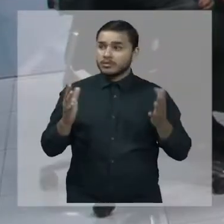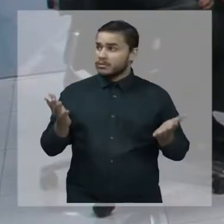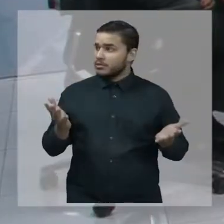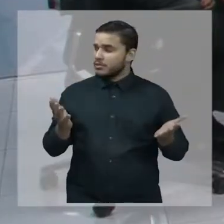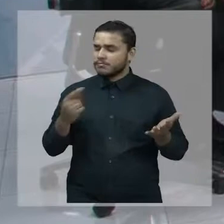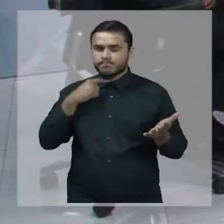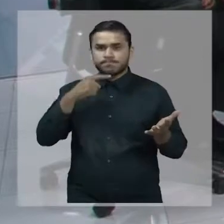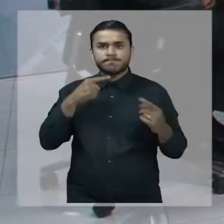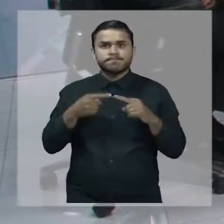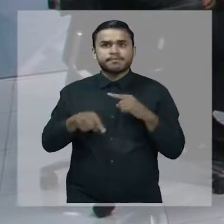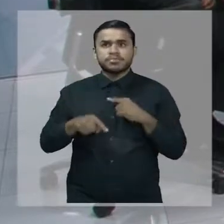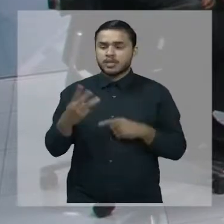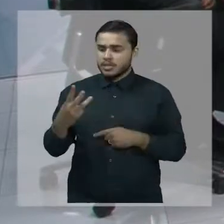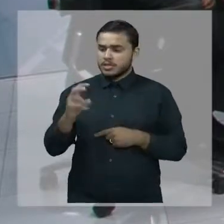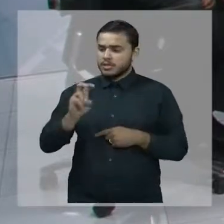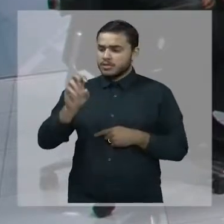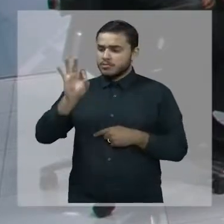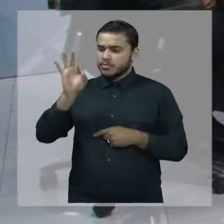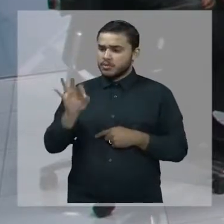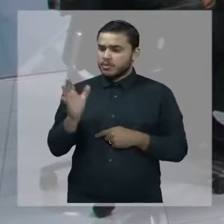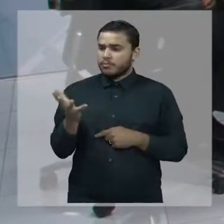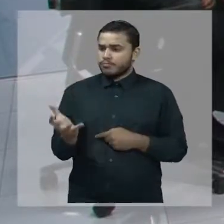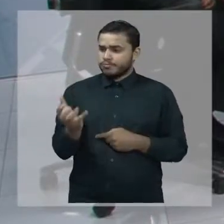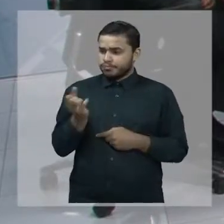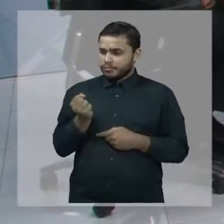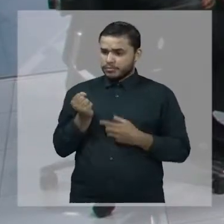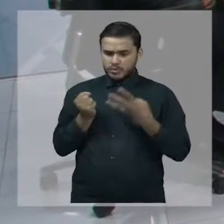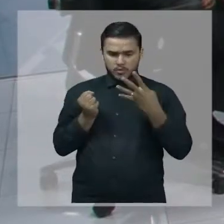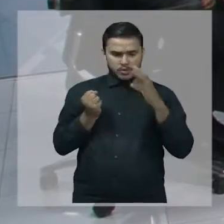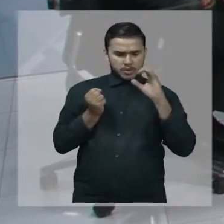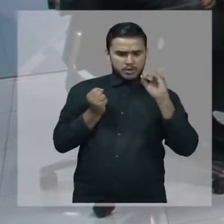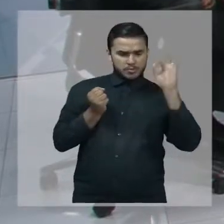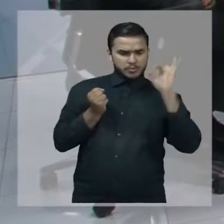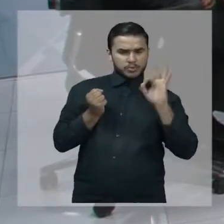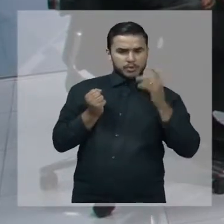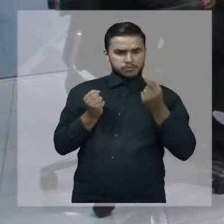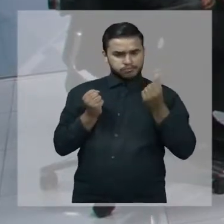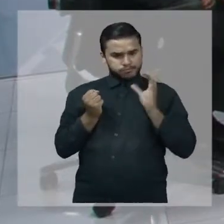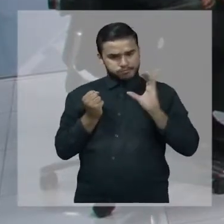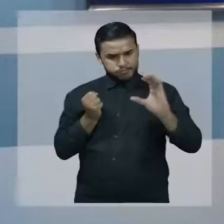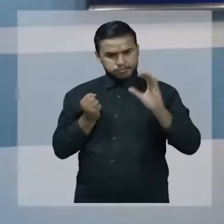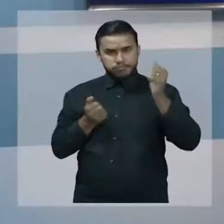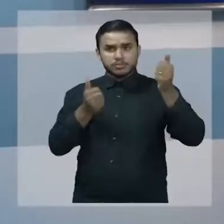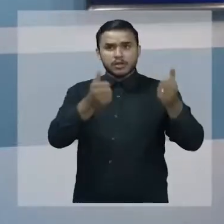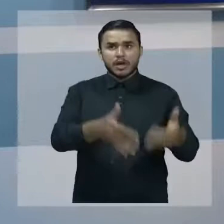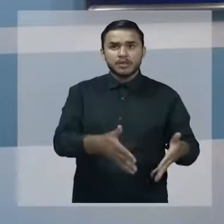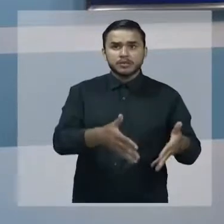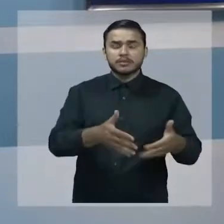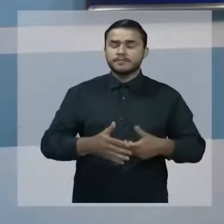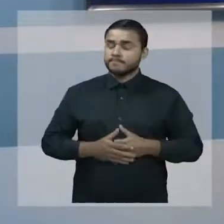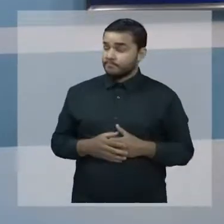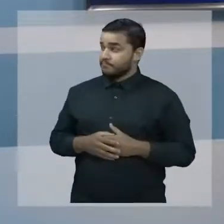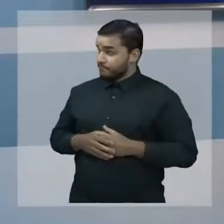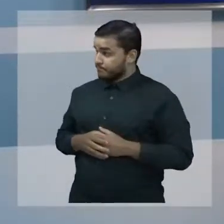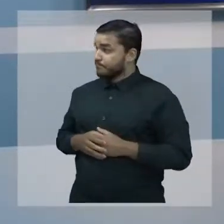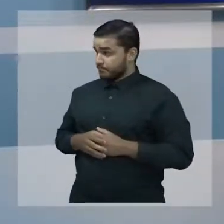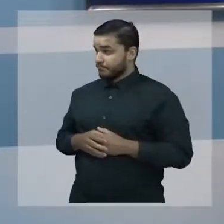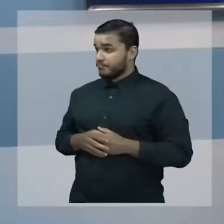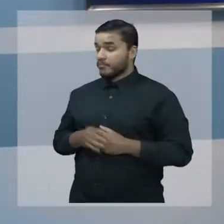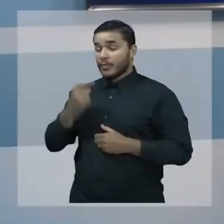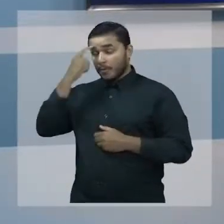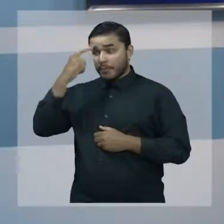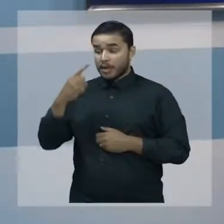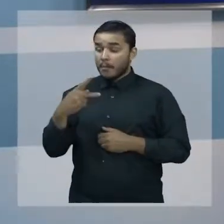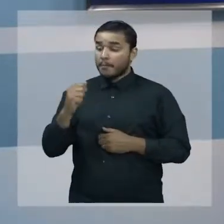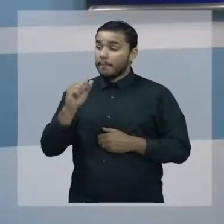cabe dentro do orçamento. E são distorções que o Pacto Federativo será, digamos, dependendo da